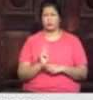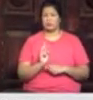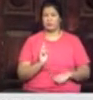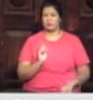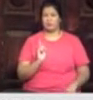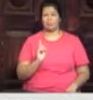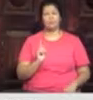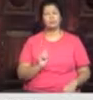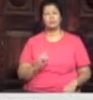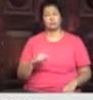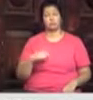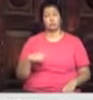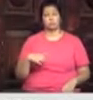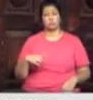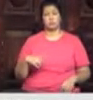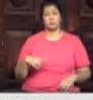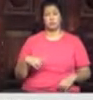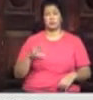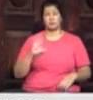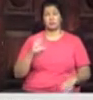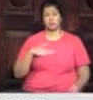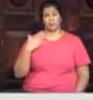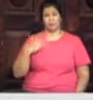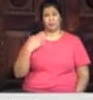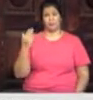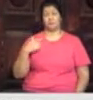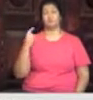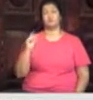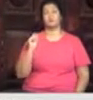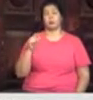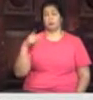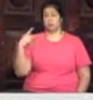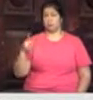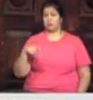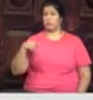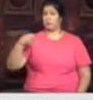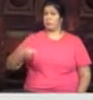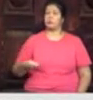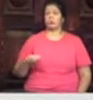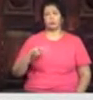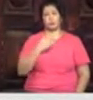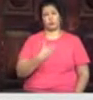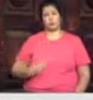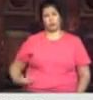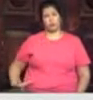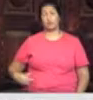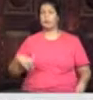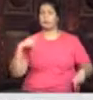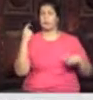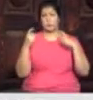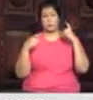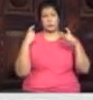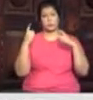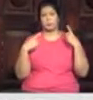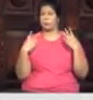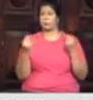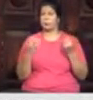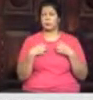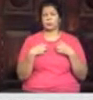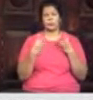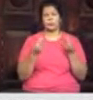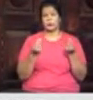algum momento, mas eu fiquei muito espantado com a convicção que ele tem de que o governador está muito preocupado e muito